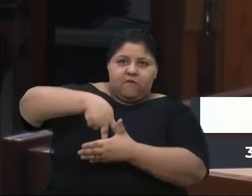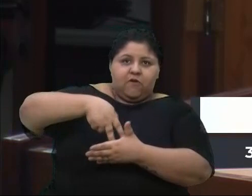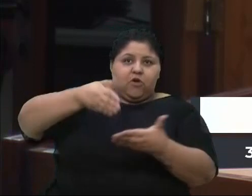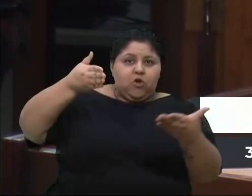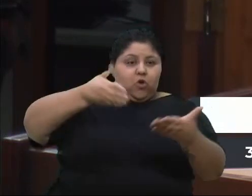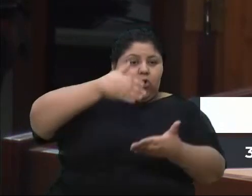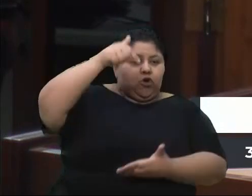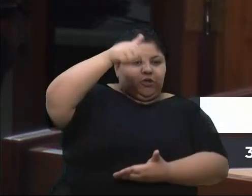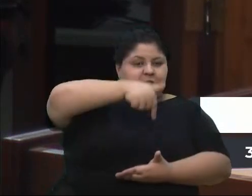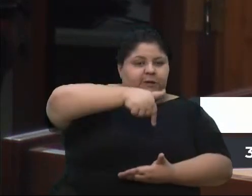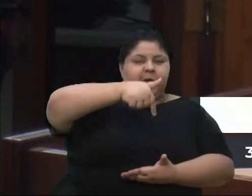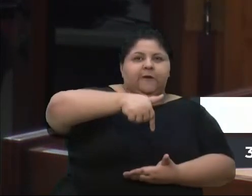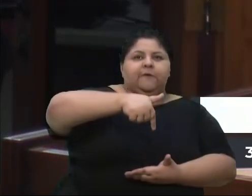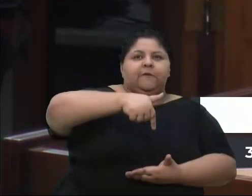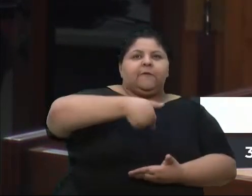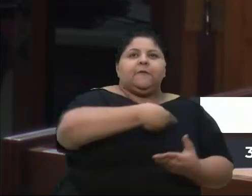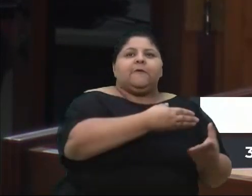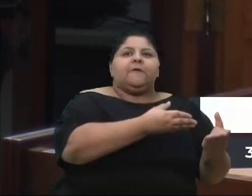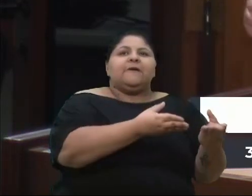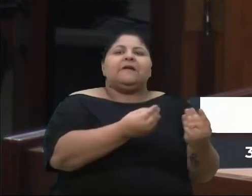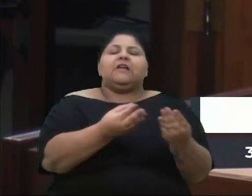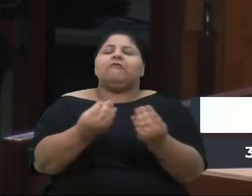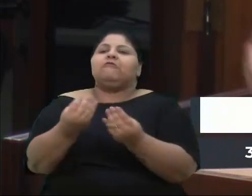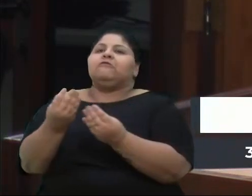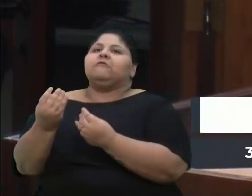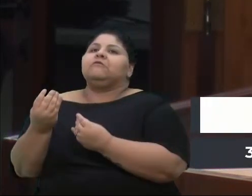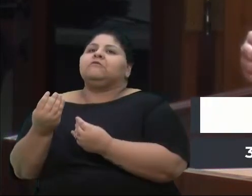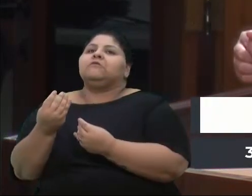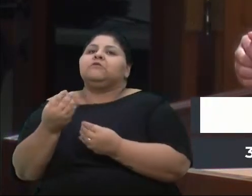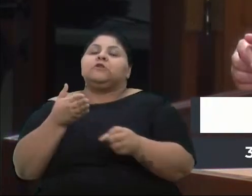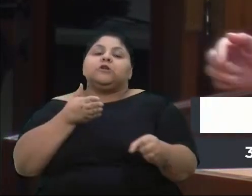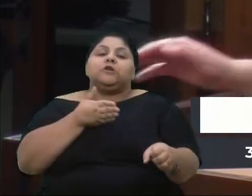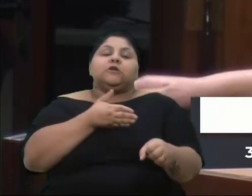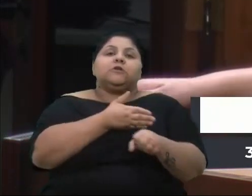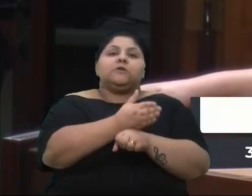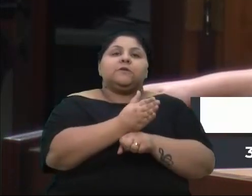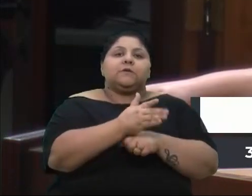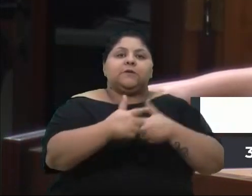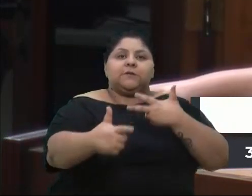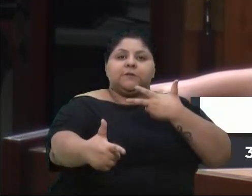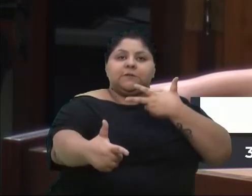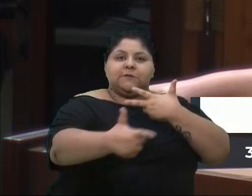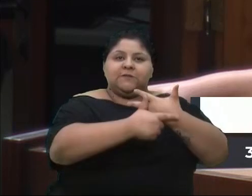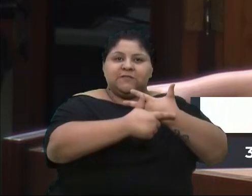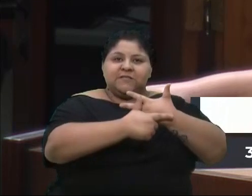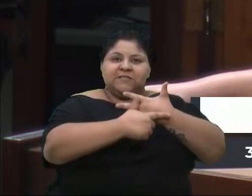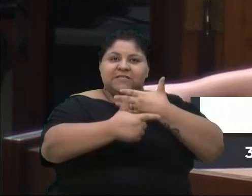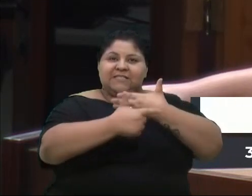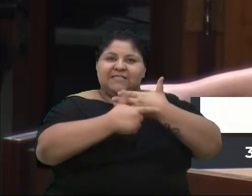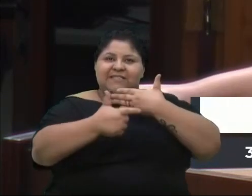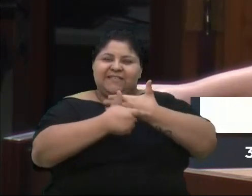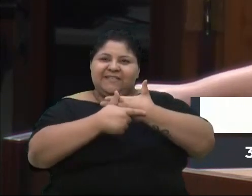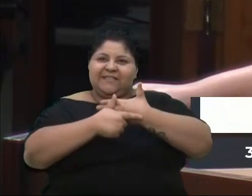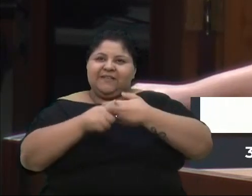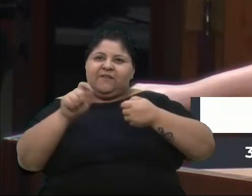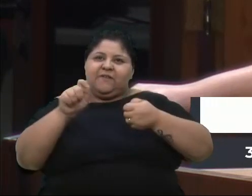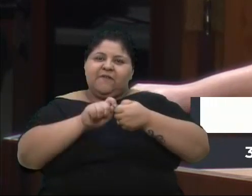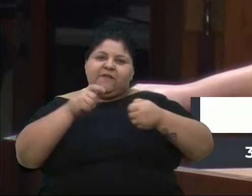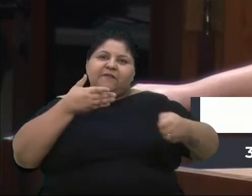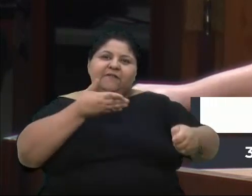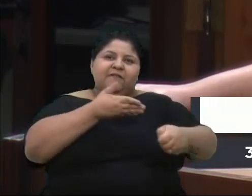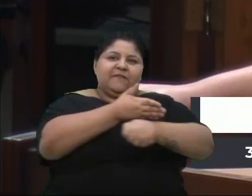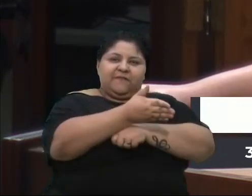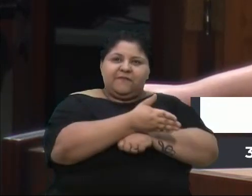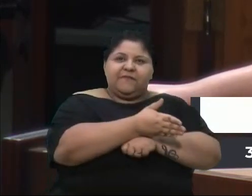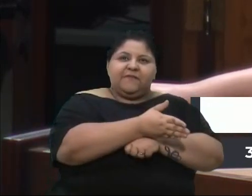aqui hoje, muito é por parte eu ter passado por lá. Ter passado pela mão